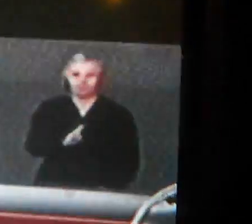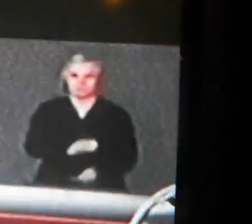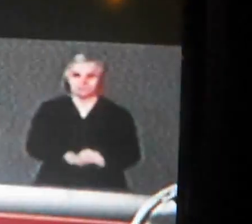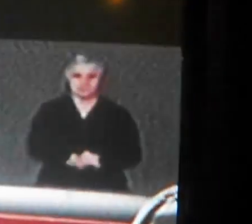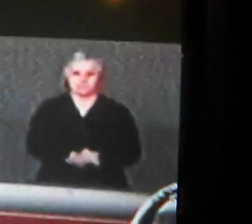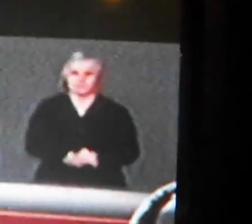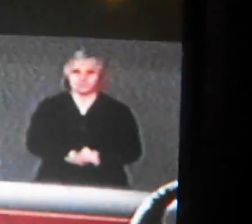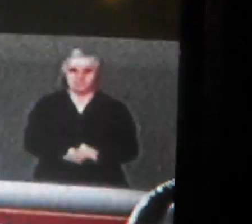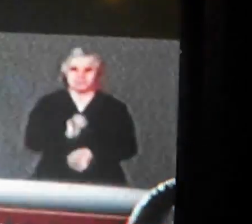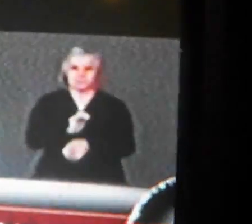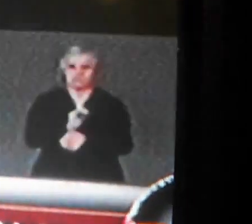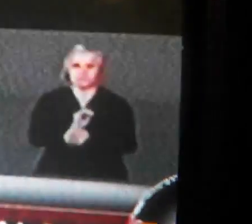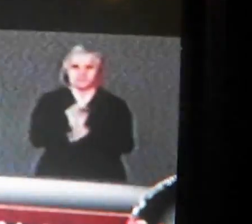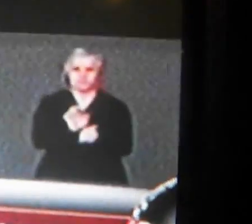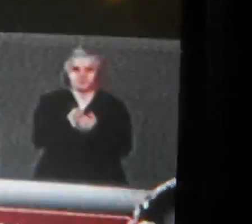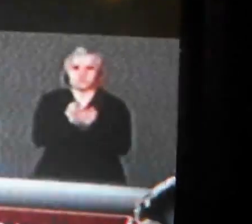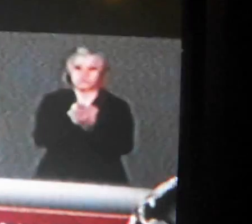PSDB de